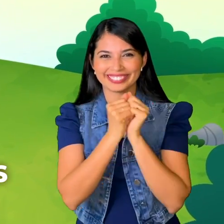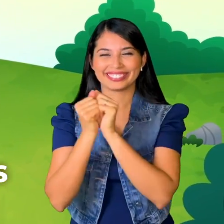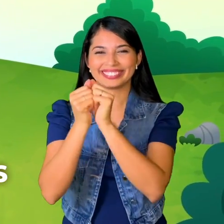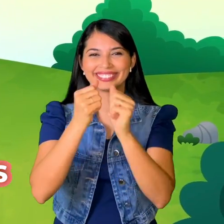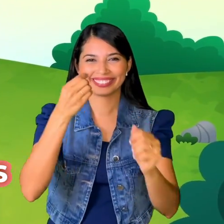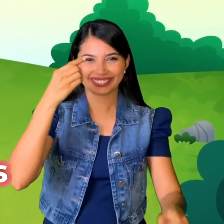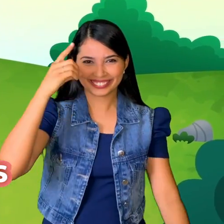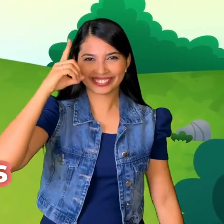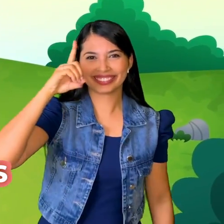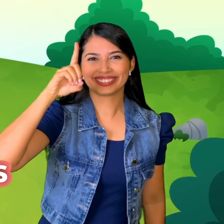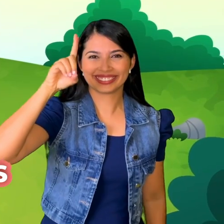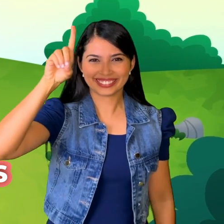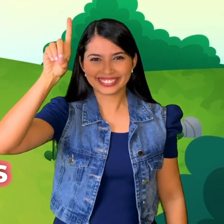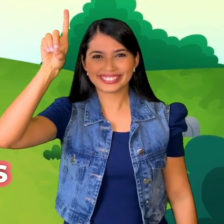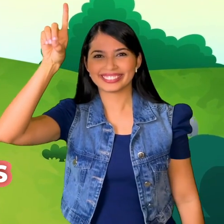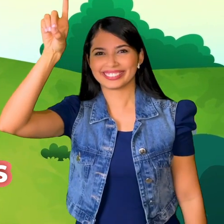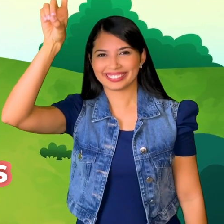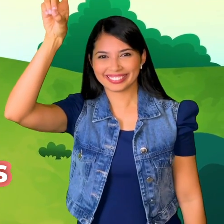com Deus